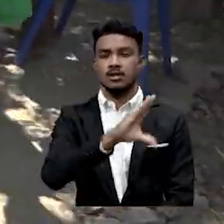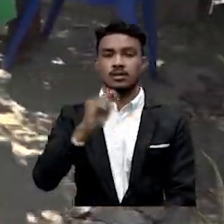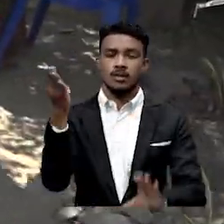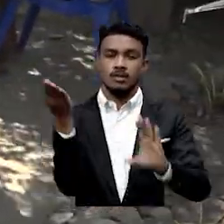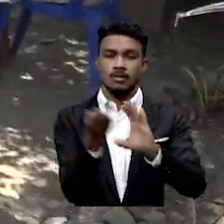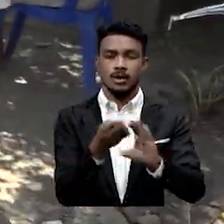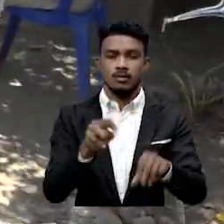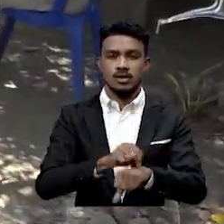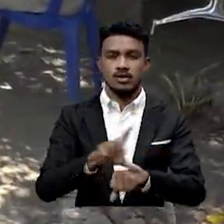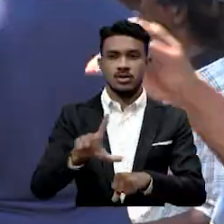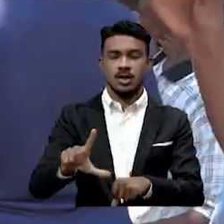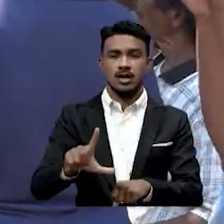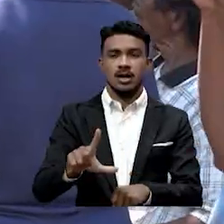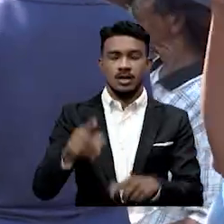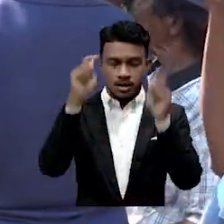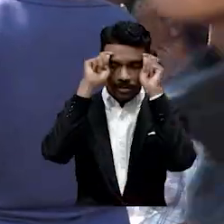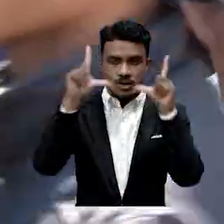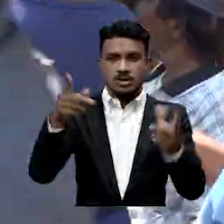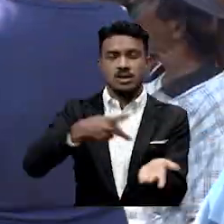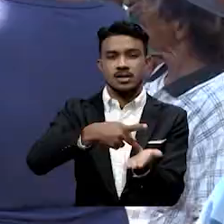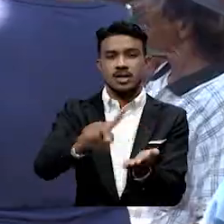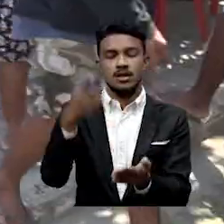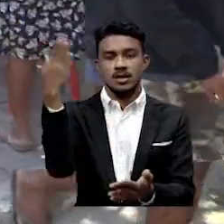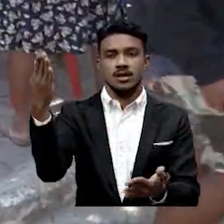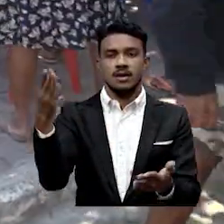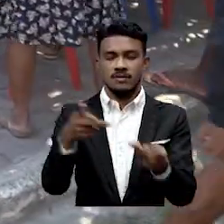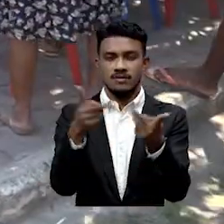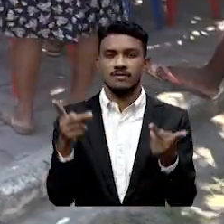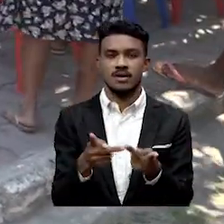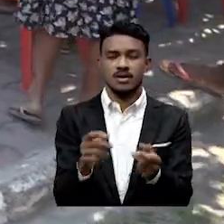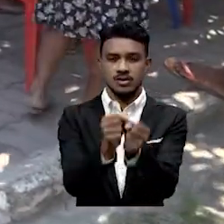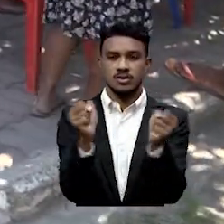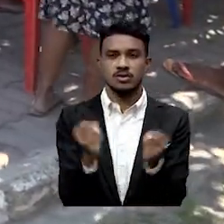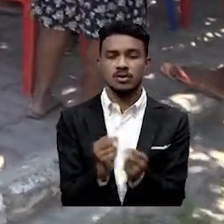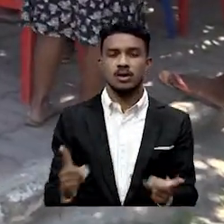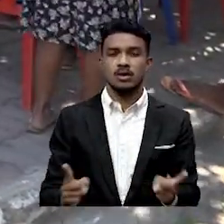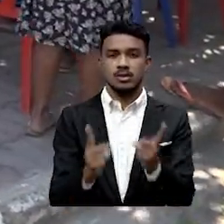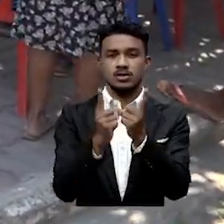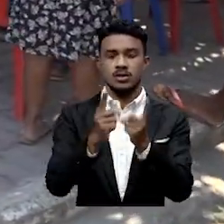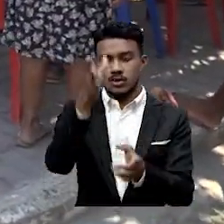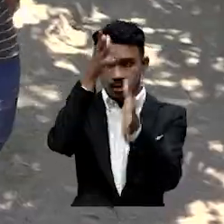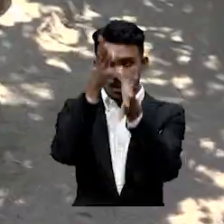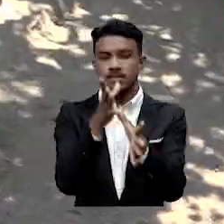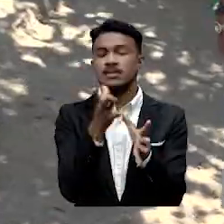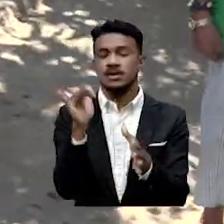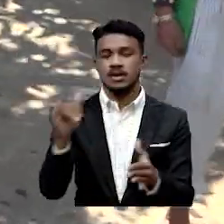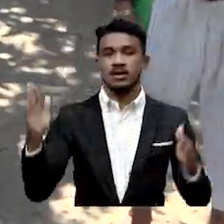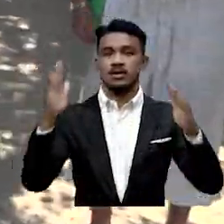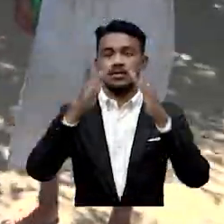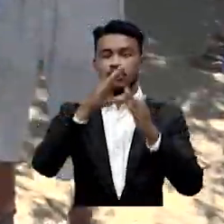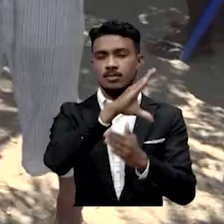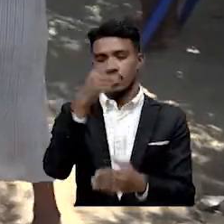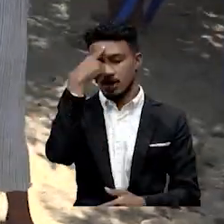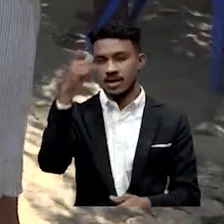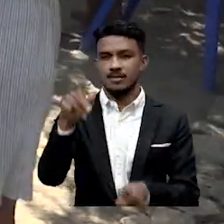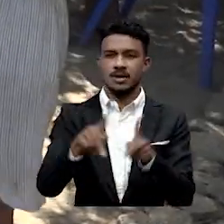Comércio Timor Leste ato halo pagamento e sede suku ou ba direita idoso sira ne uma tamba idoso bara condição la